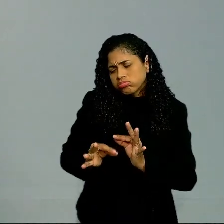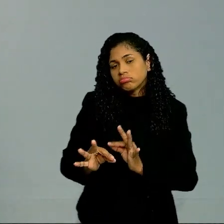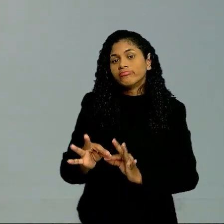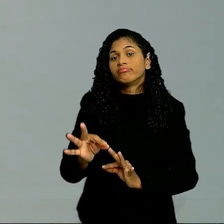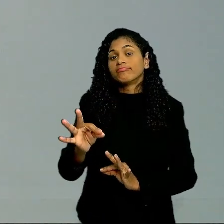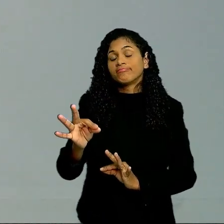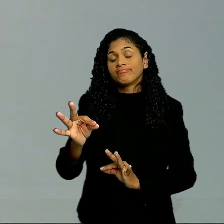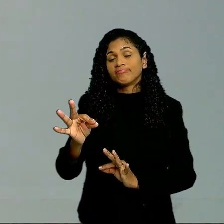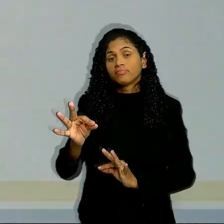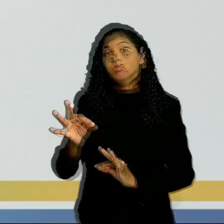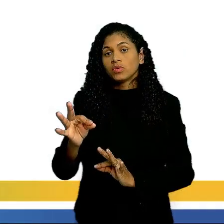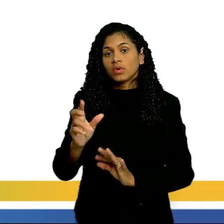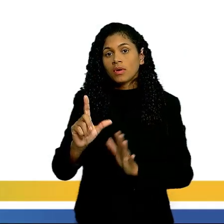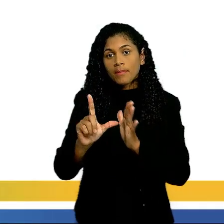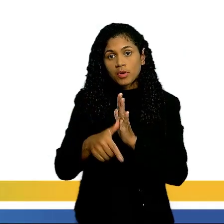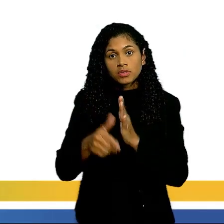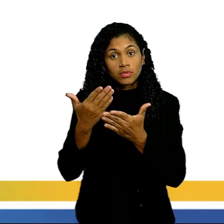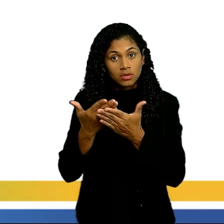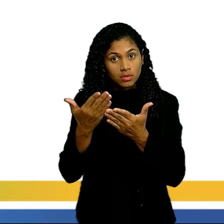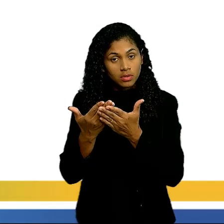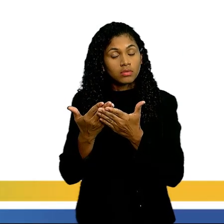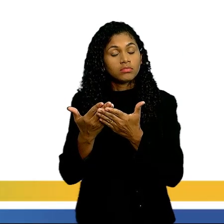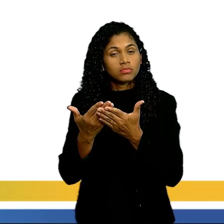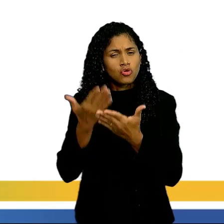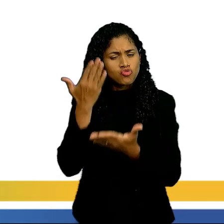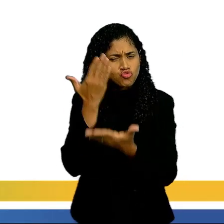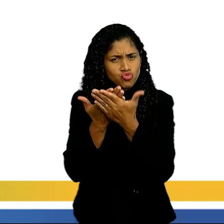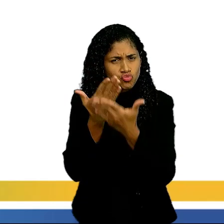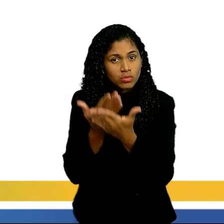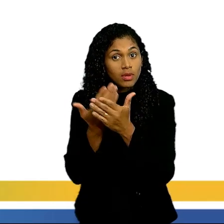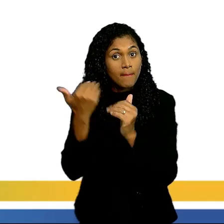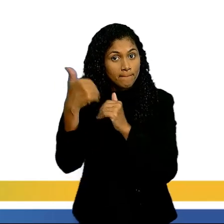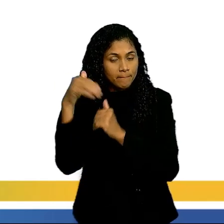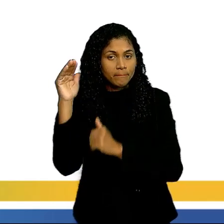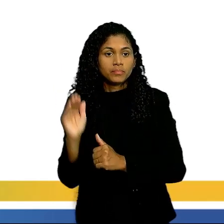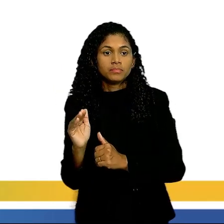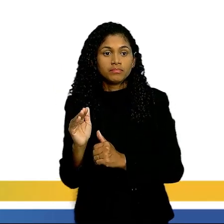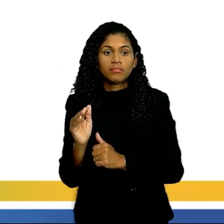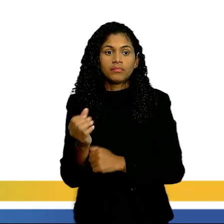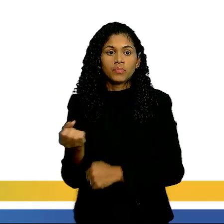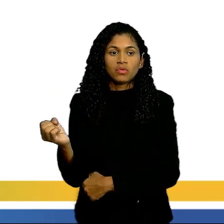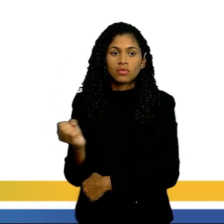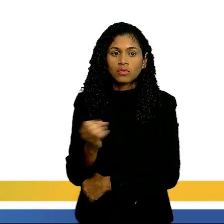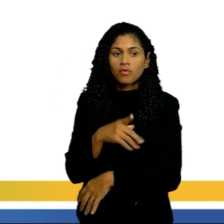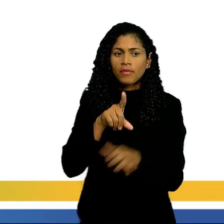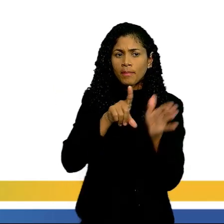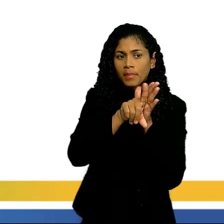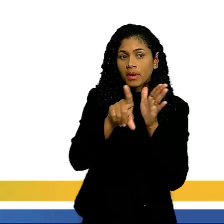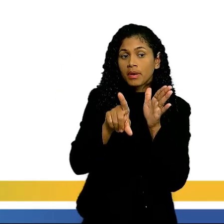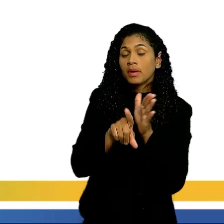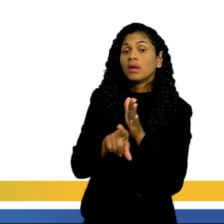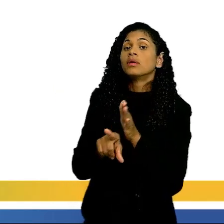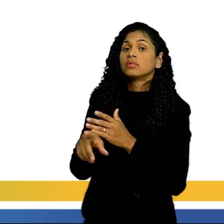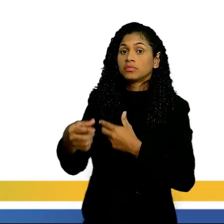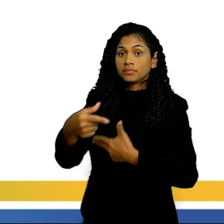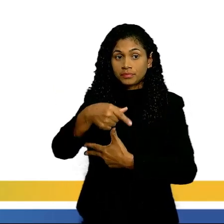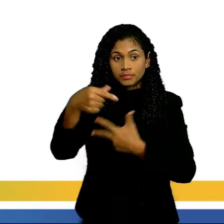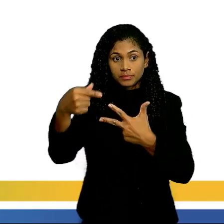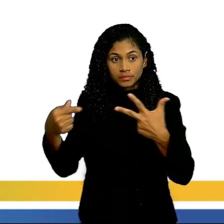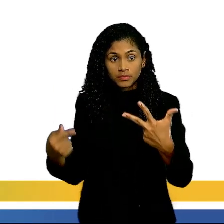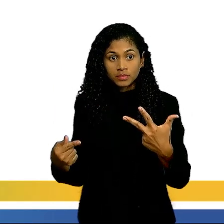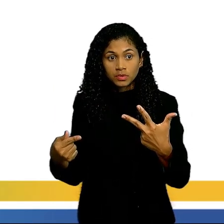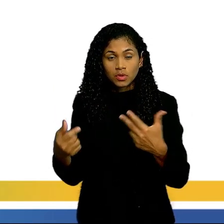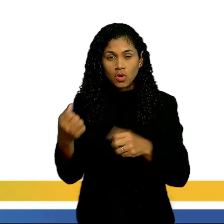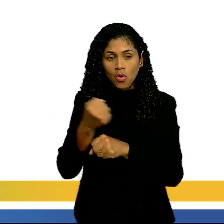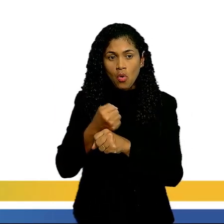Hoje a gente ficou aqui no iniciozinho. É uma nova questão de Enem, né? Uma outra questão de Enem aí de 2013, não tão